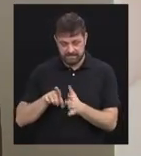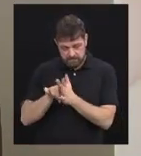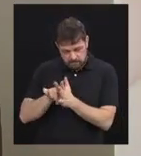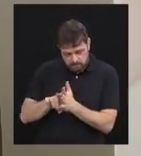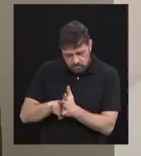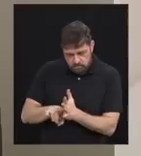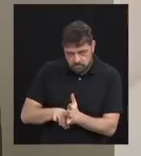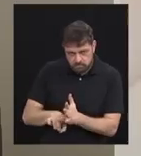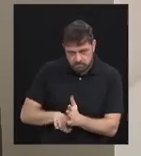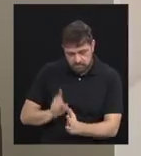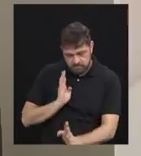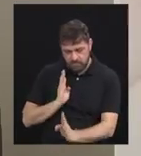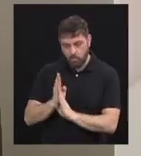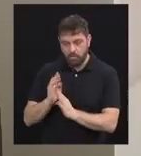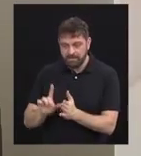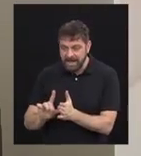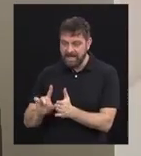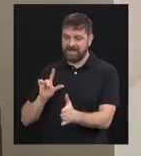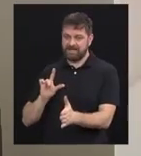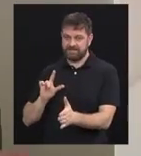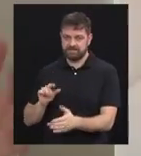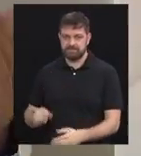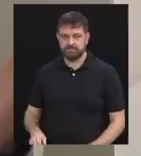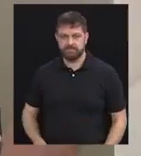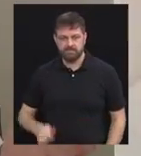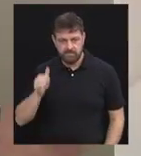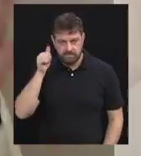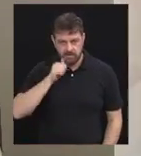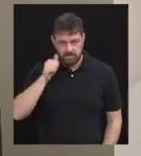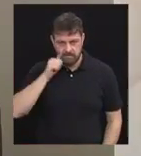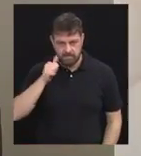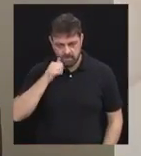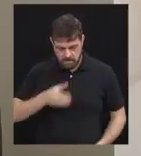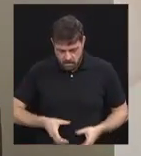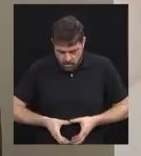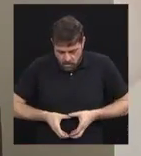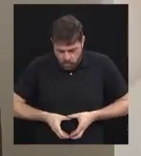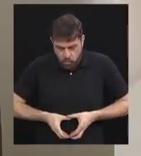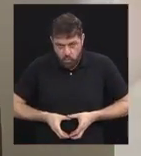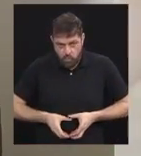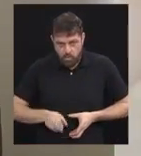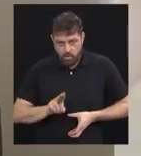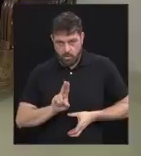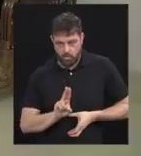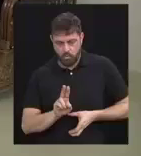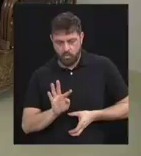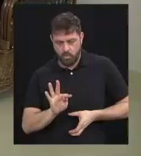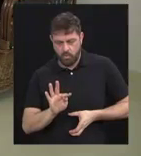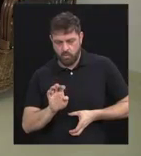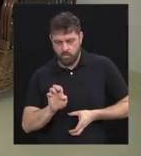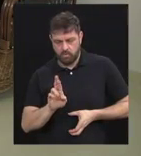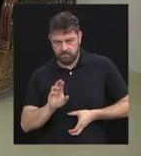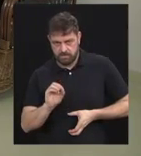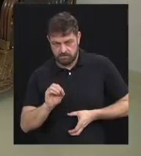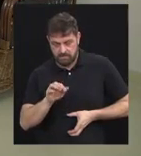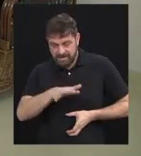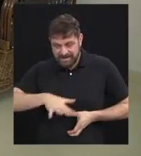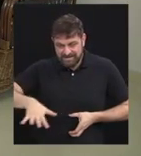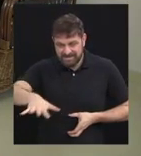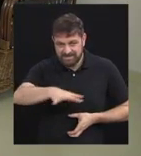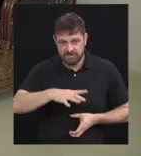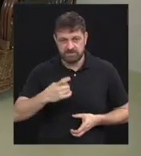fazer diagnóstico precoce. Então, na mulher, o câncer de útero em quarto lugar, né? Aqui na nossa